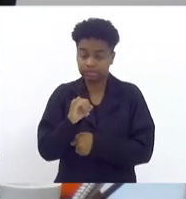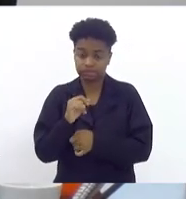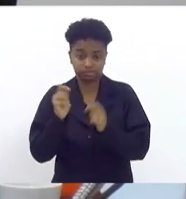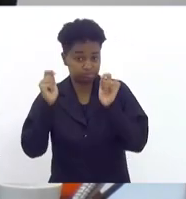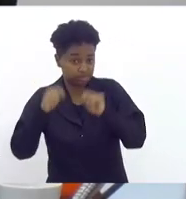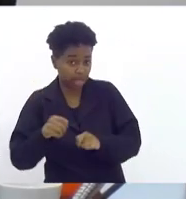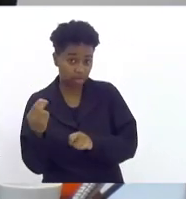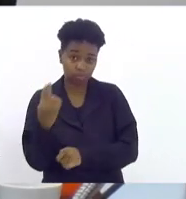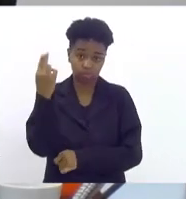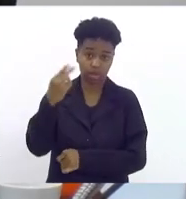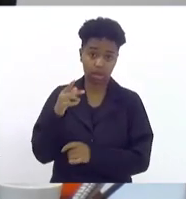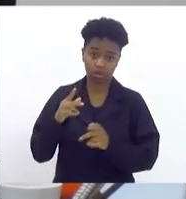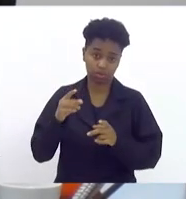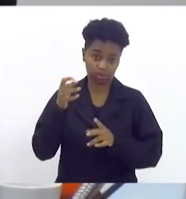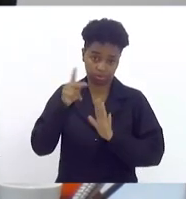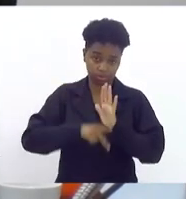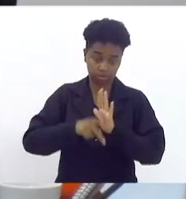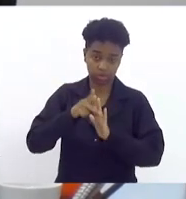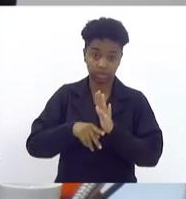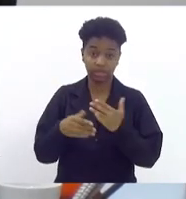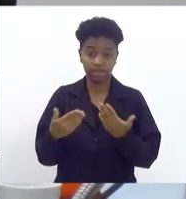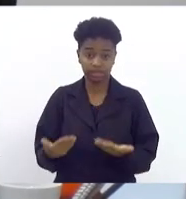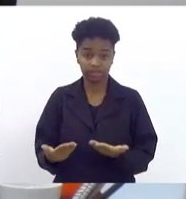gera preocupação. Então,